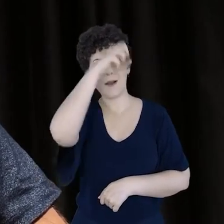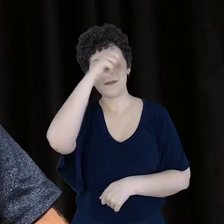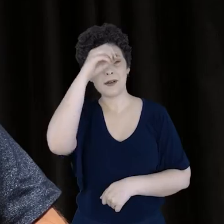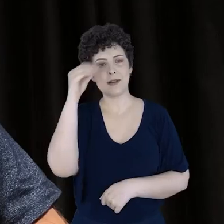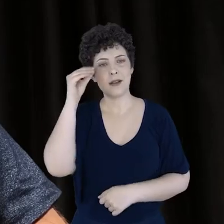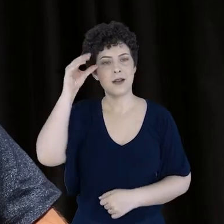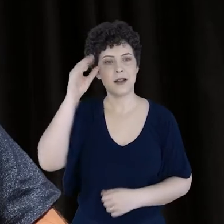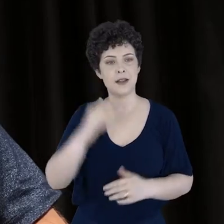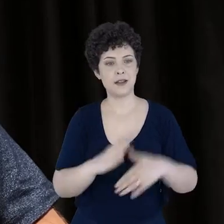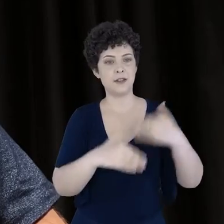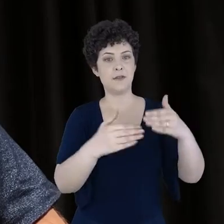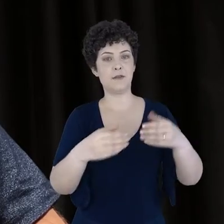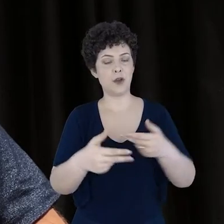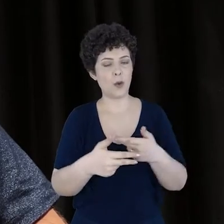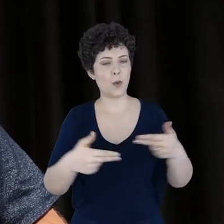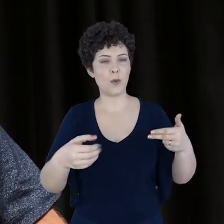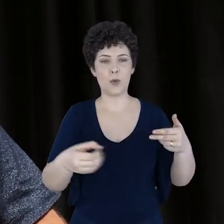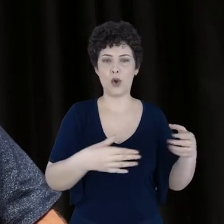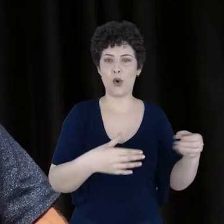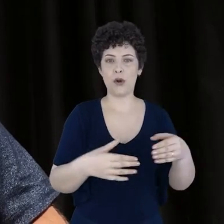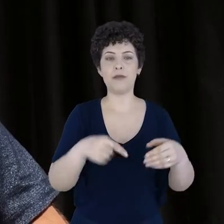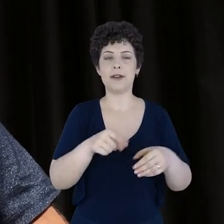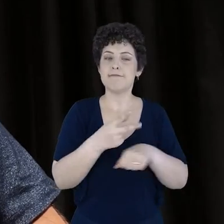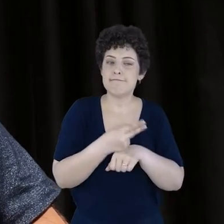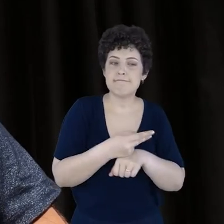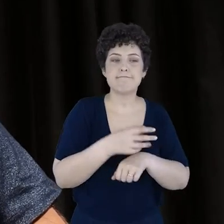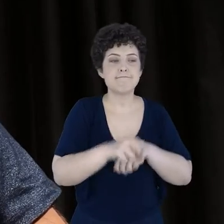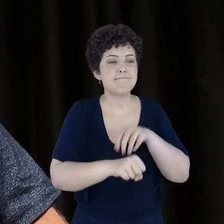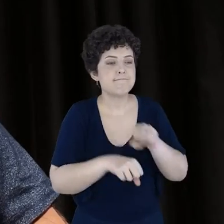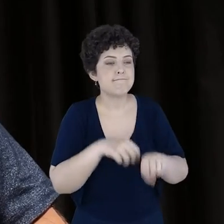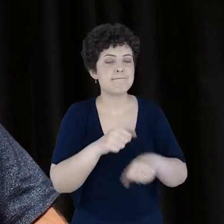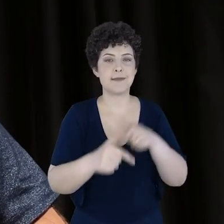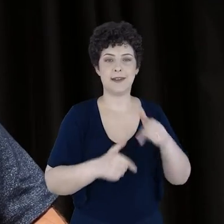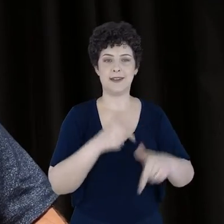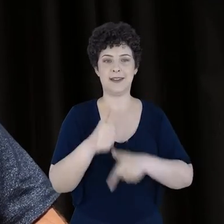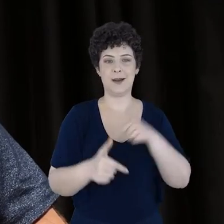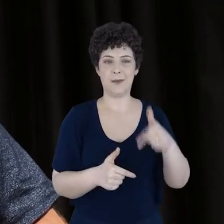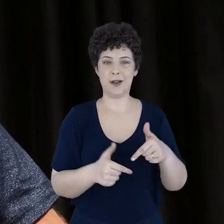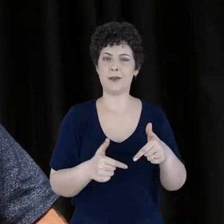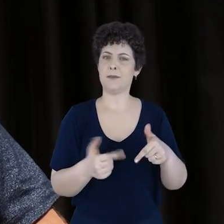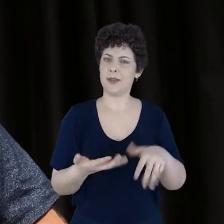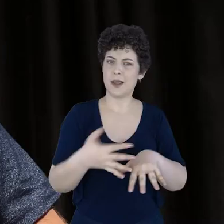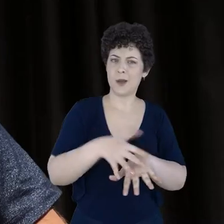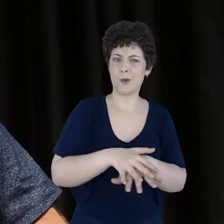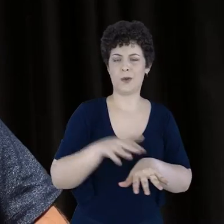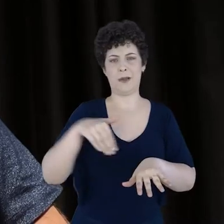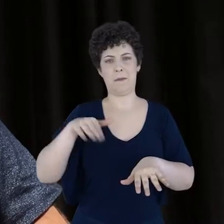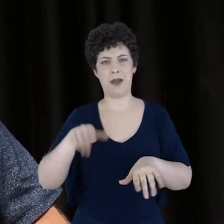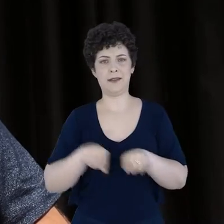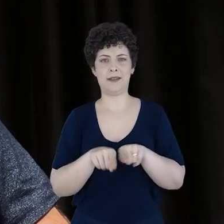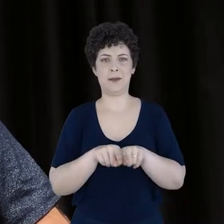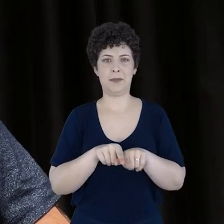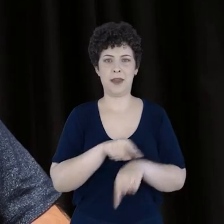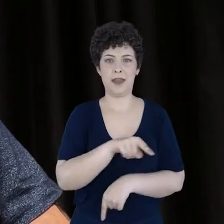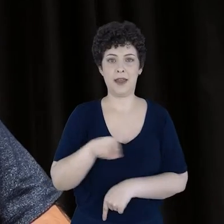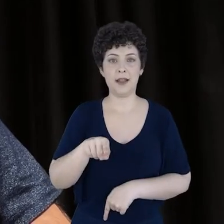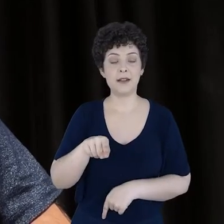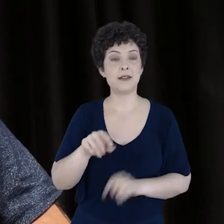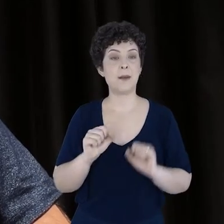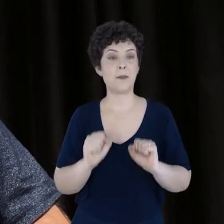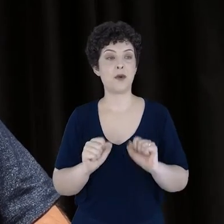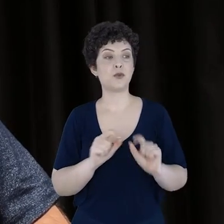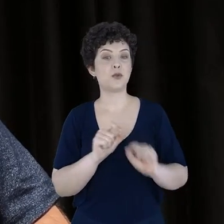que busca desenvolver novas coisas e que está buscando, sim, fazer um trabalho mais inclusivo. E que todos